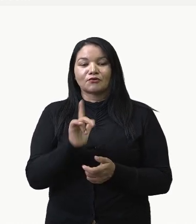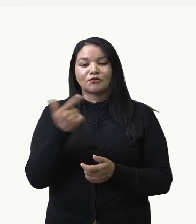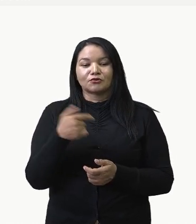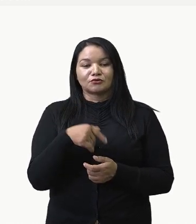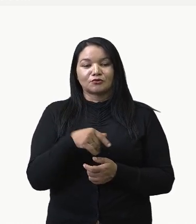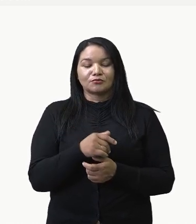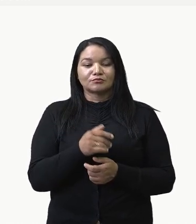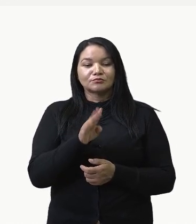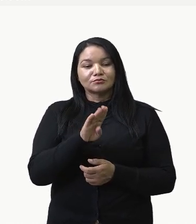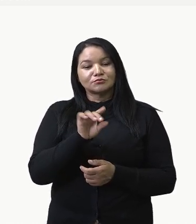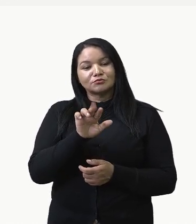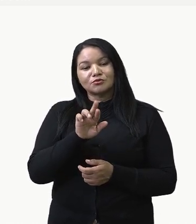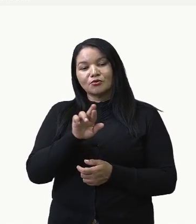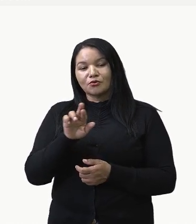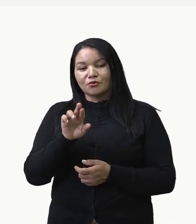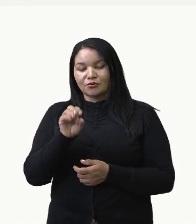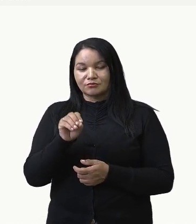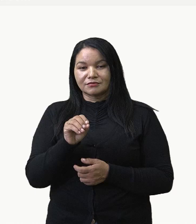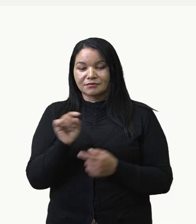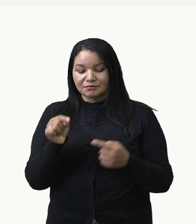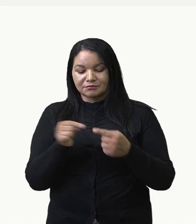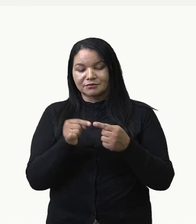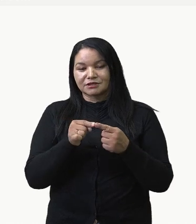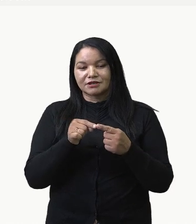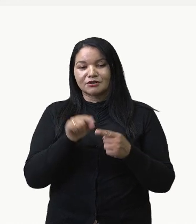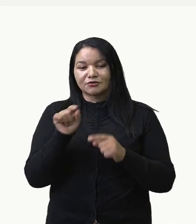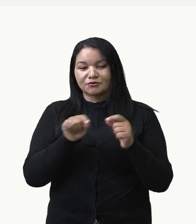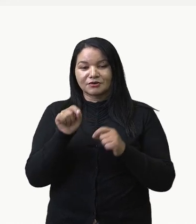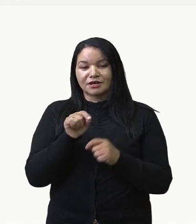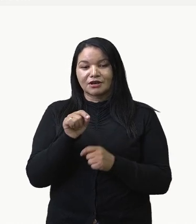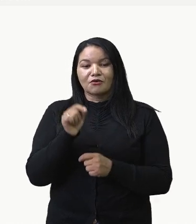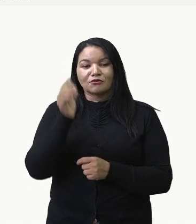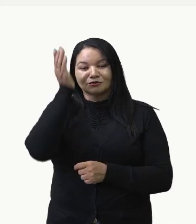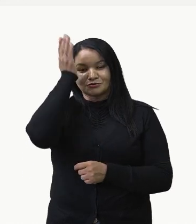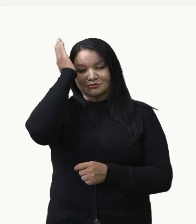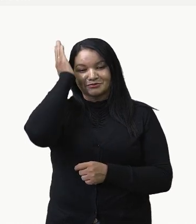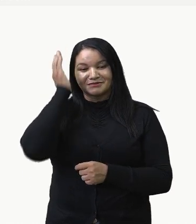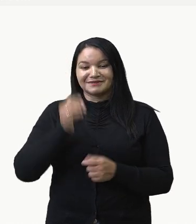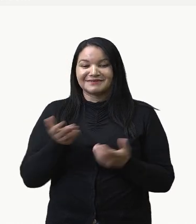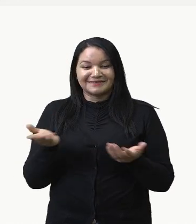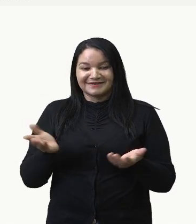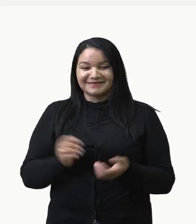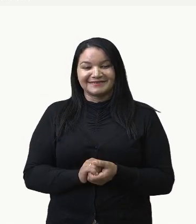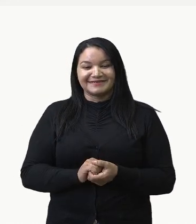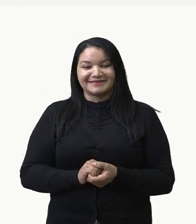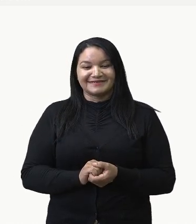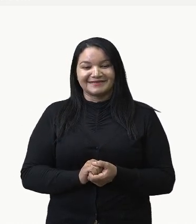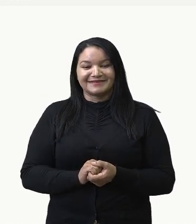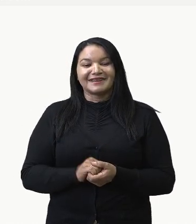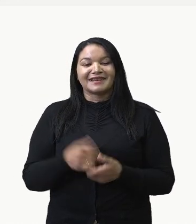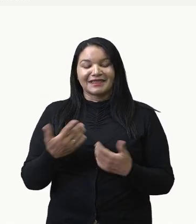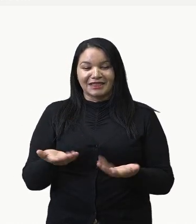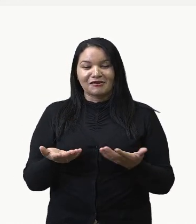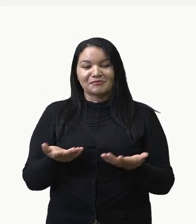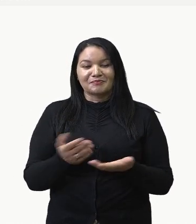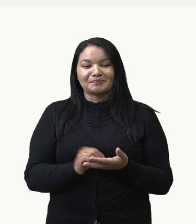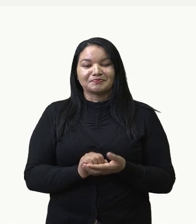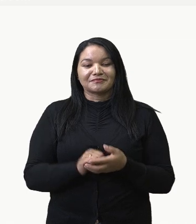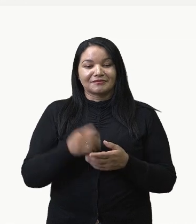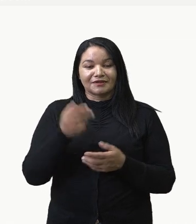burro que não é o burro é o jumento Ok burro cab